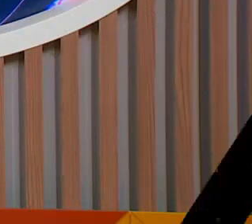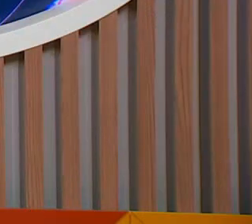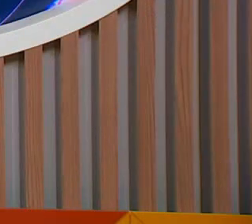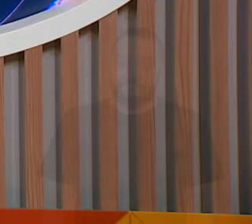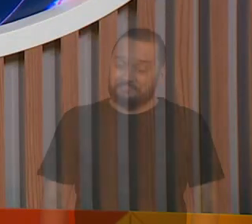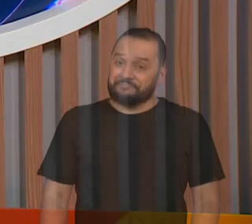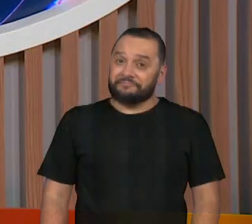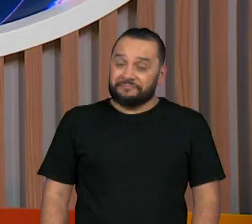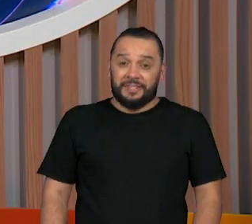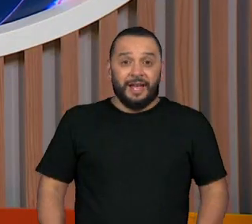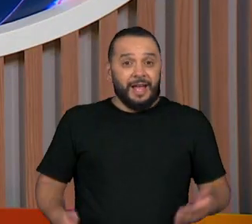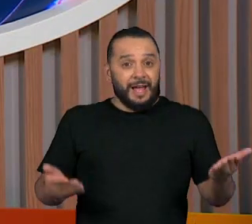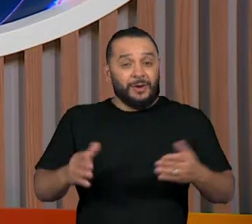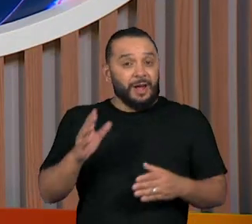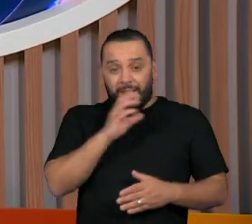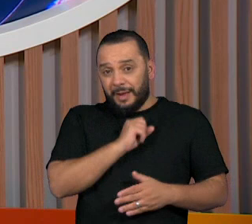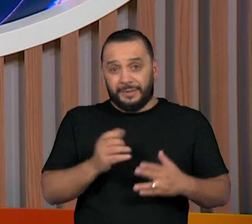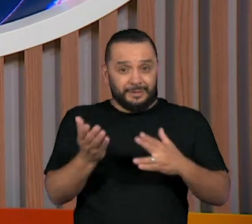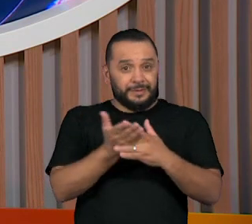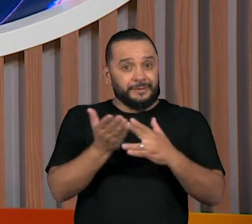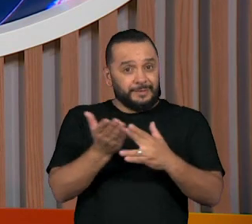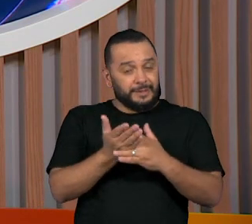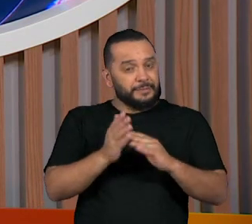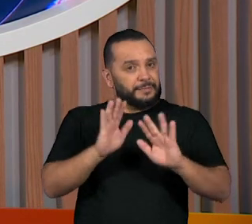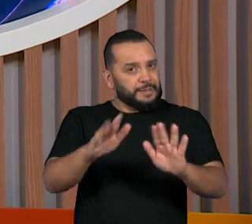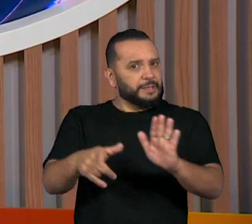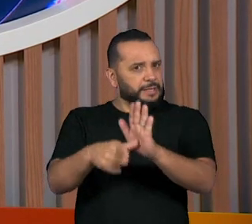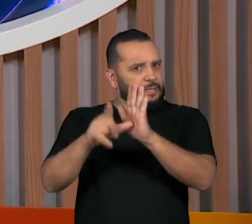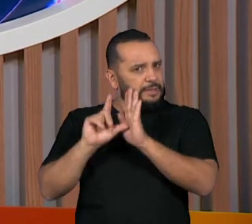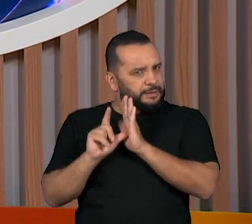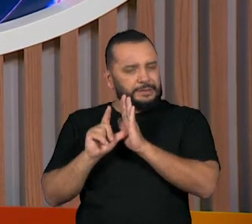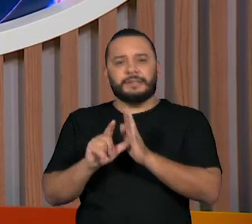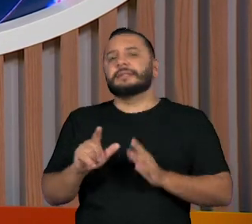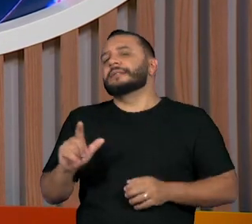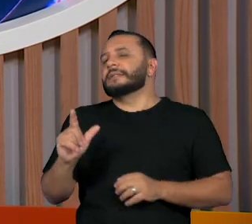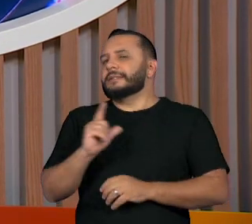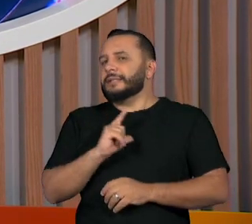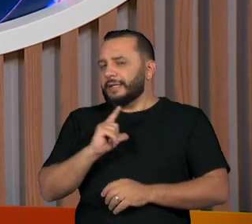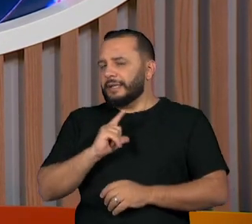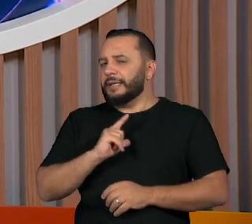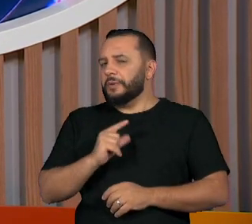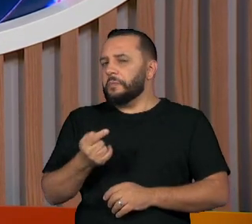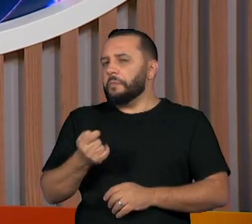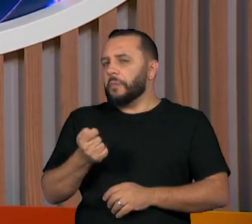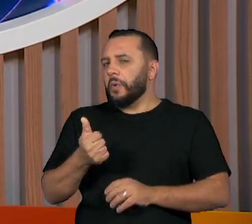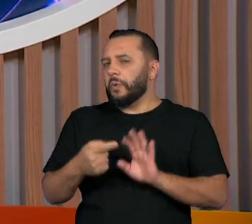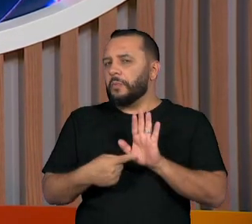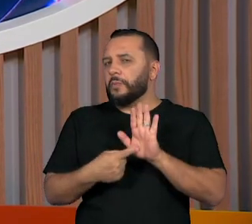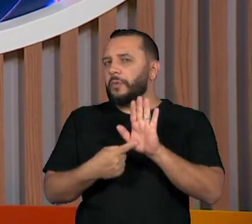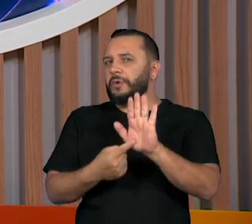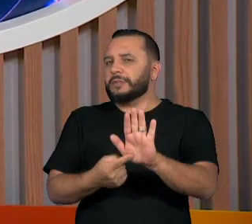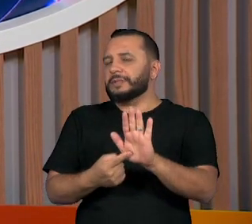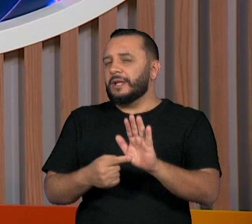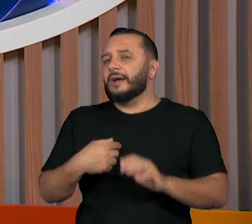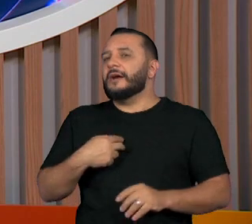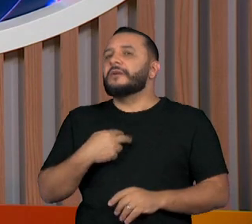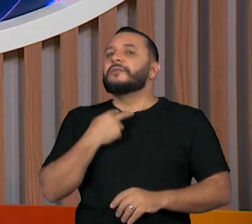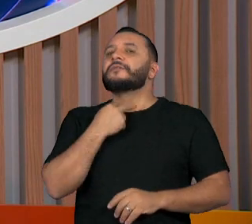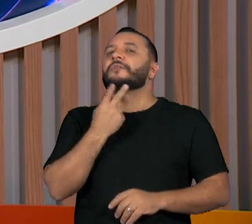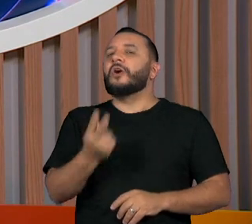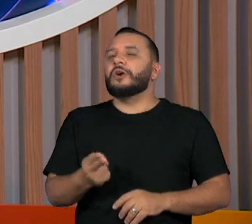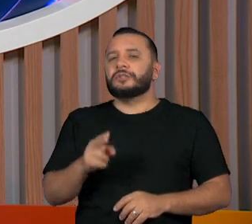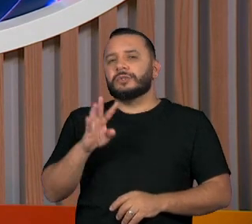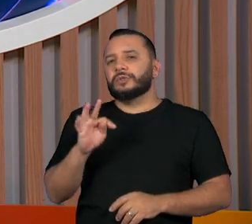A gente vai para mais um intervalo, só que antes eu vou deixar você com um pouquinho do vozeirão do Toró